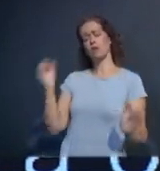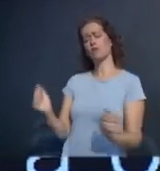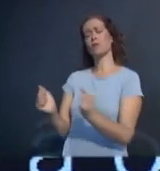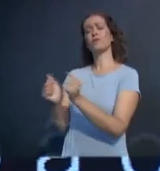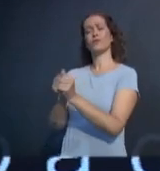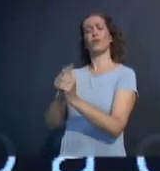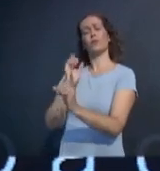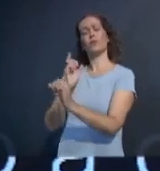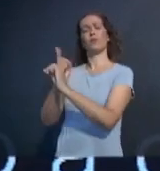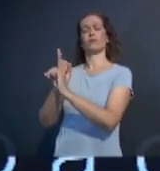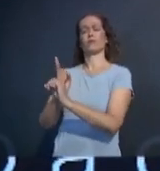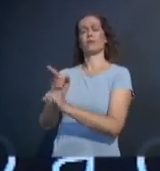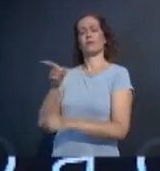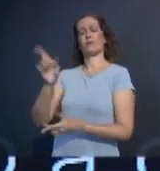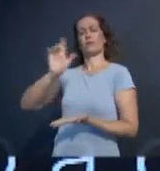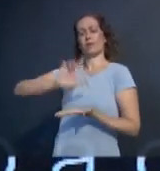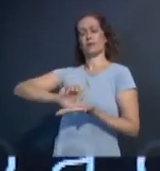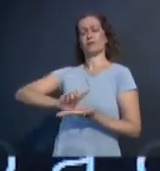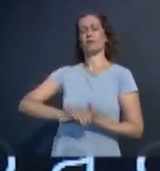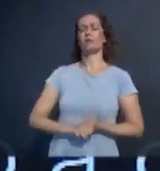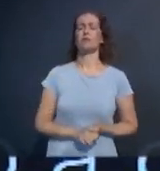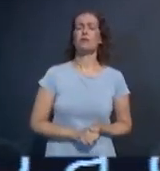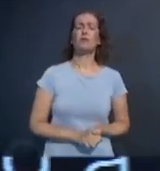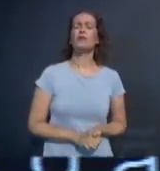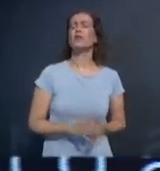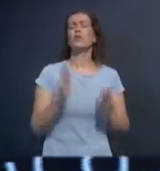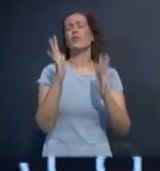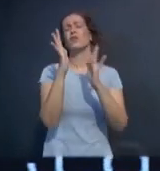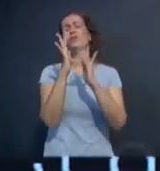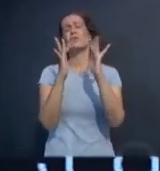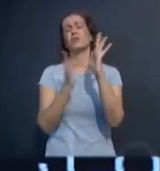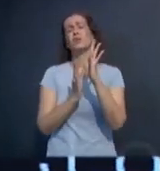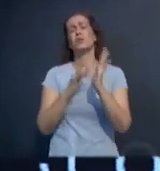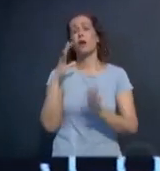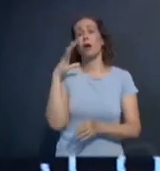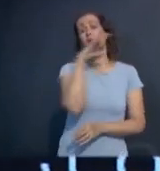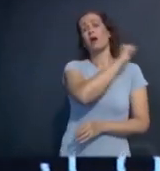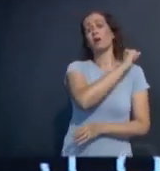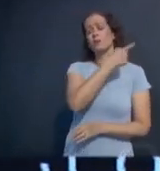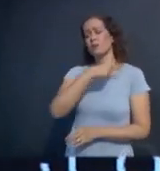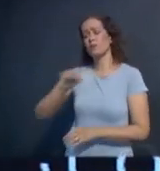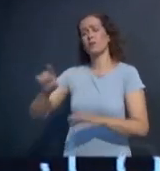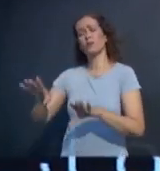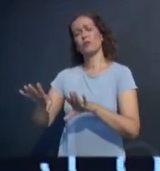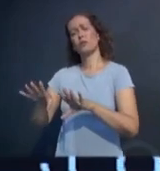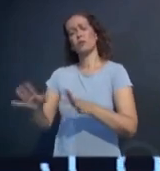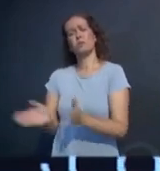que Jesus não foi logo curar Lázaro?